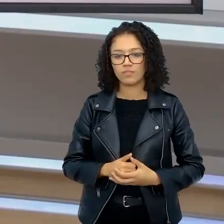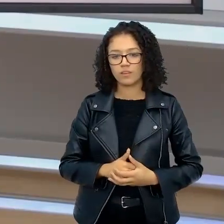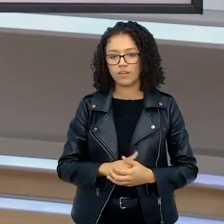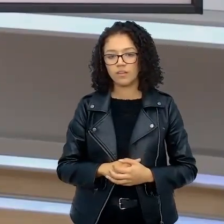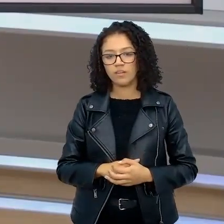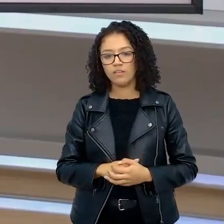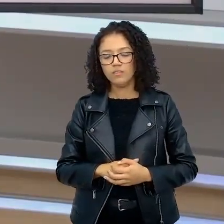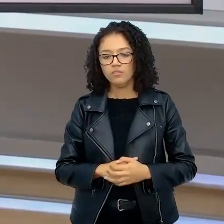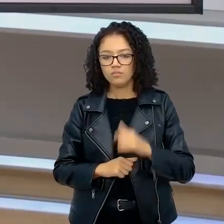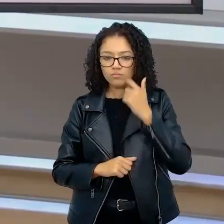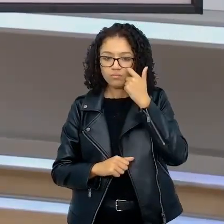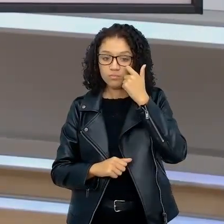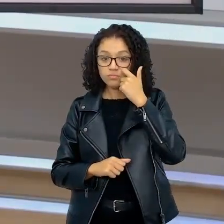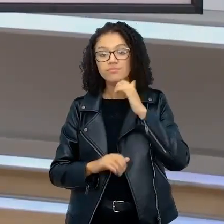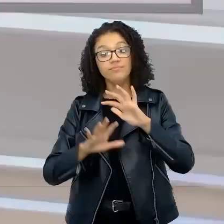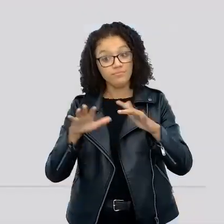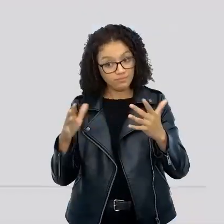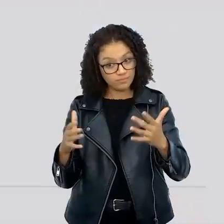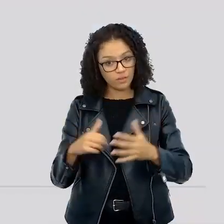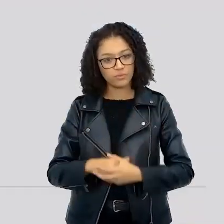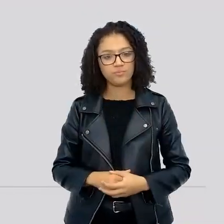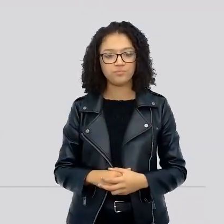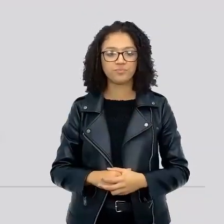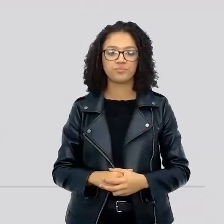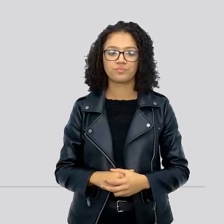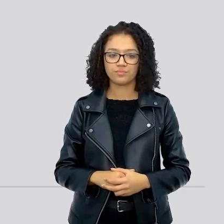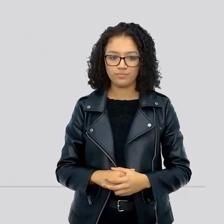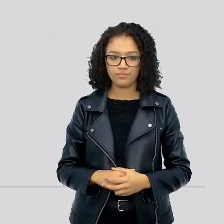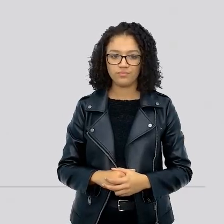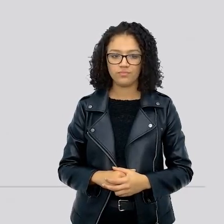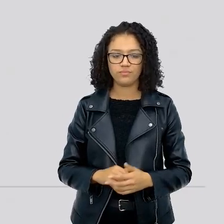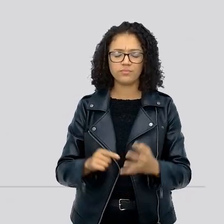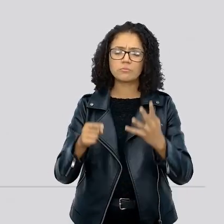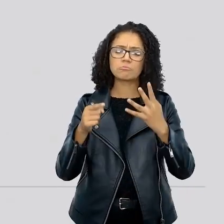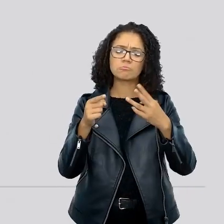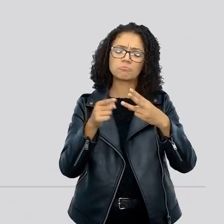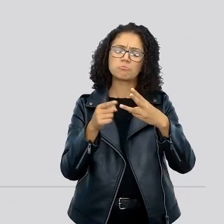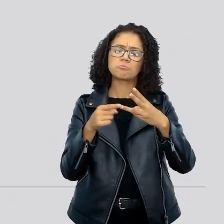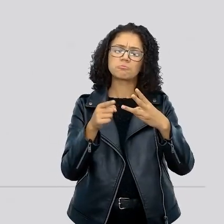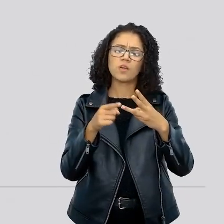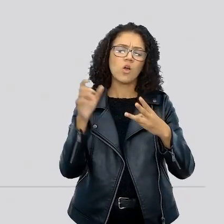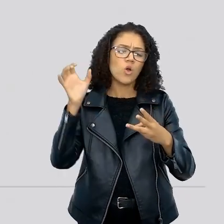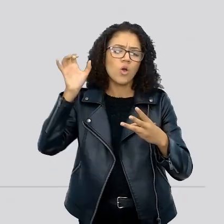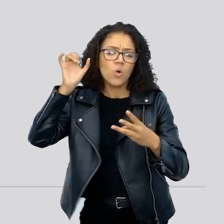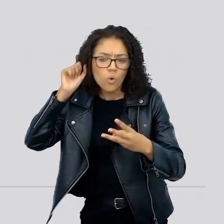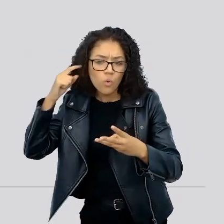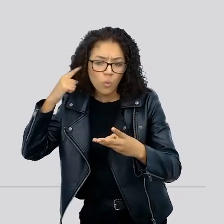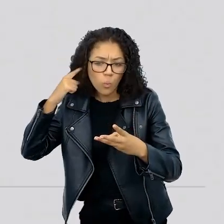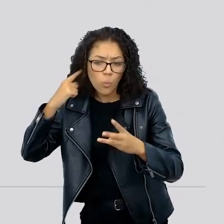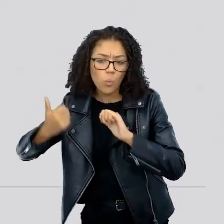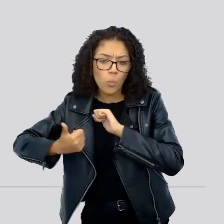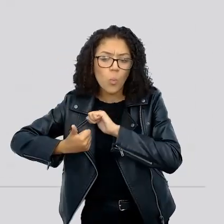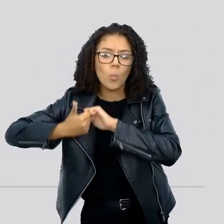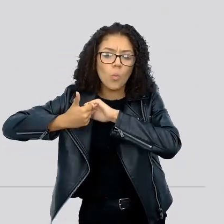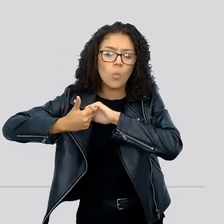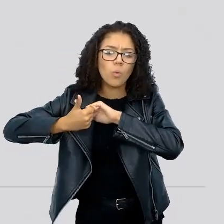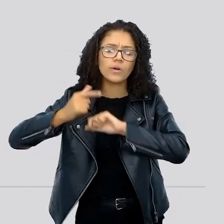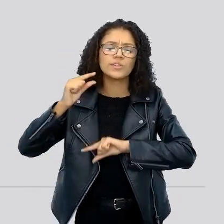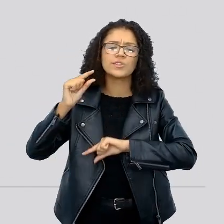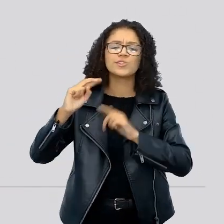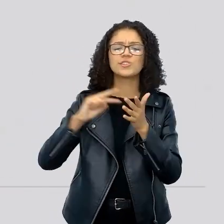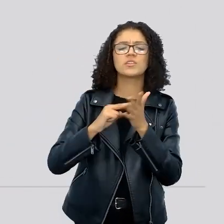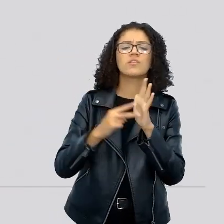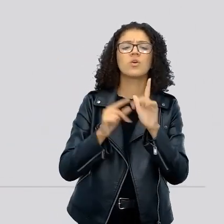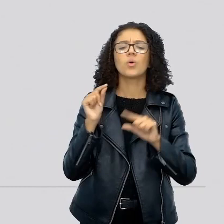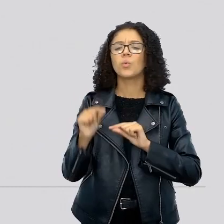E daí, quando a gente fala em escuta qualificada, a gente fala também sobre